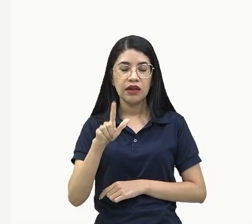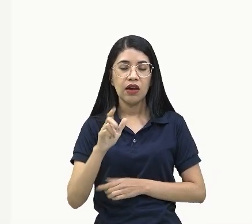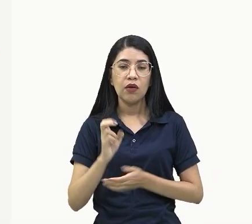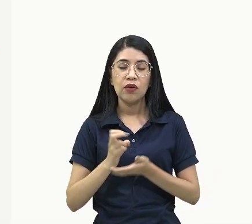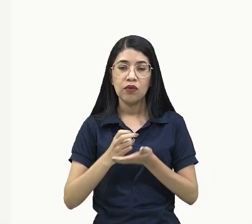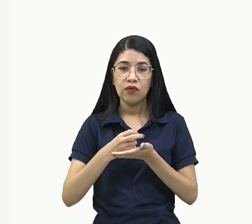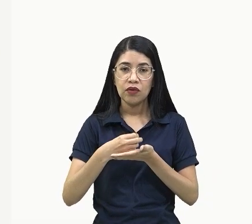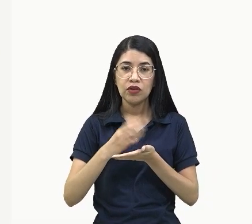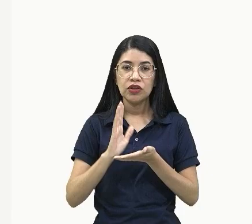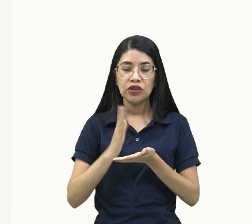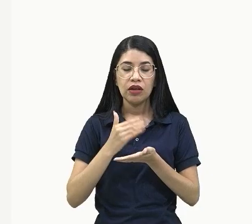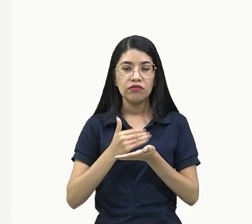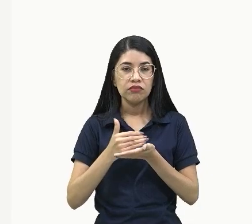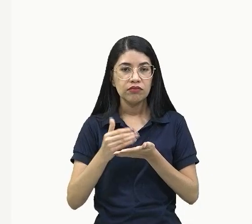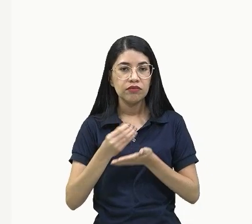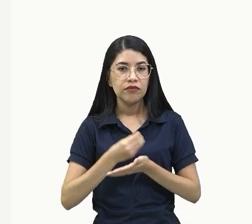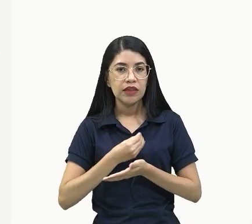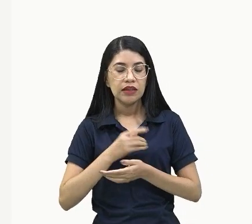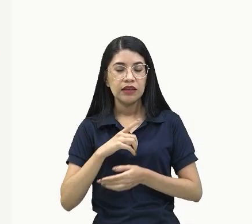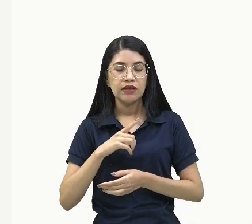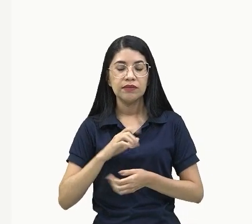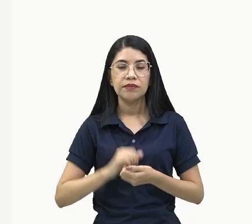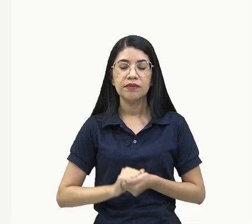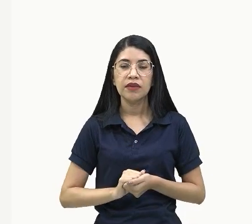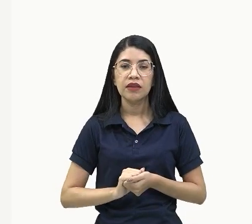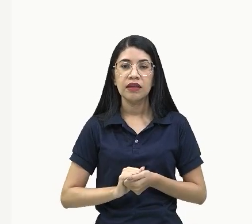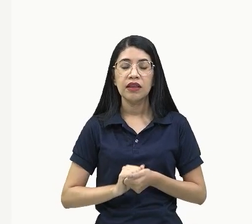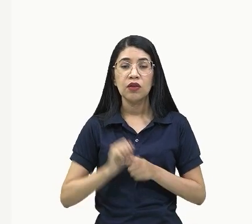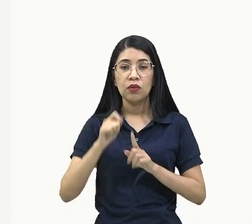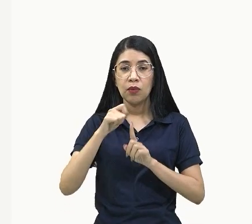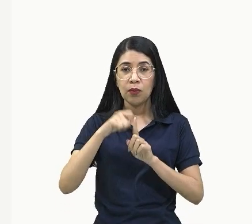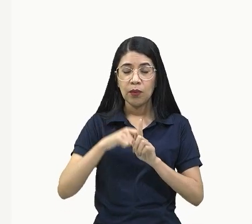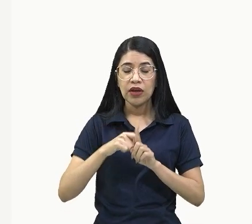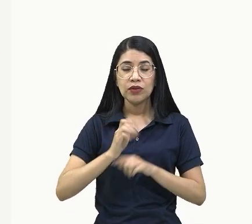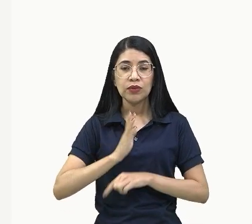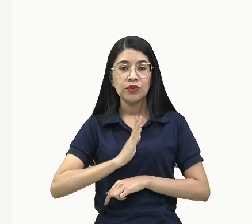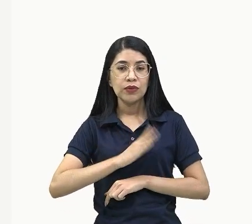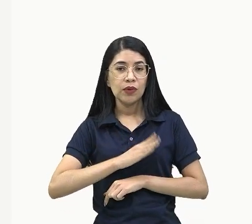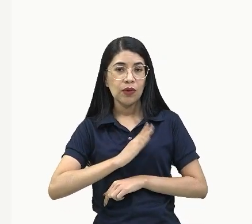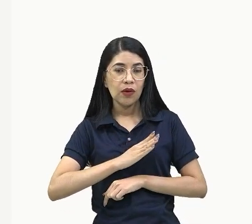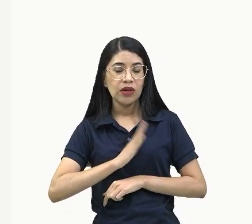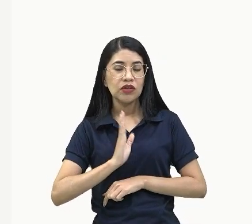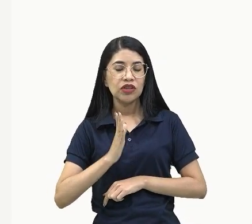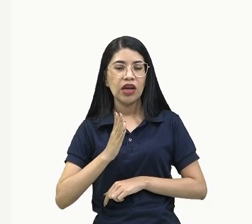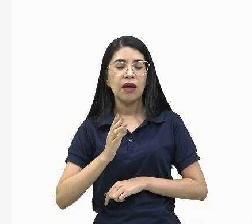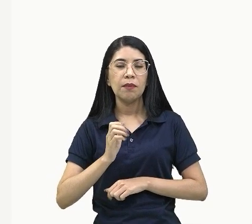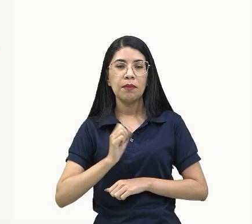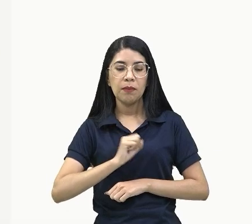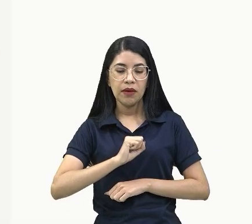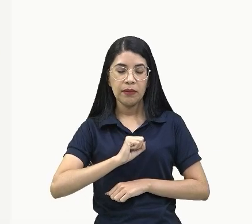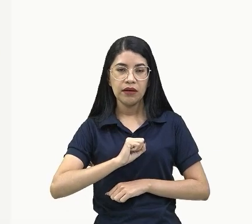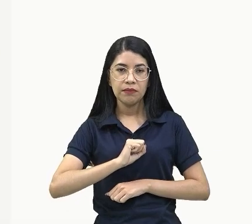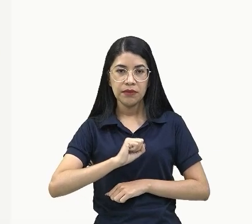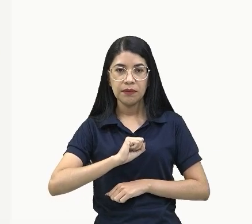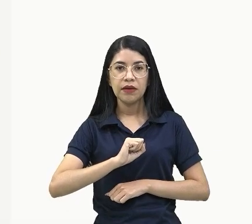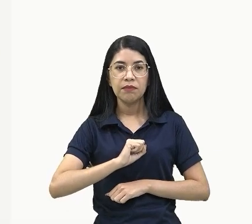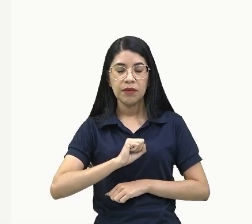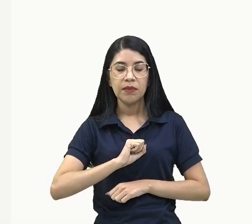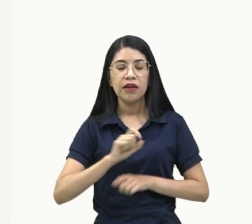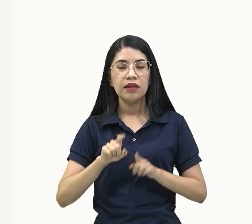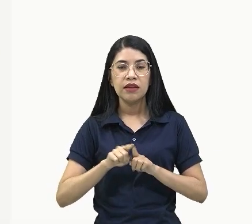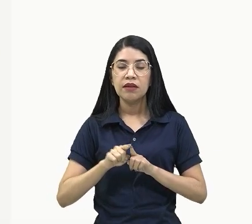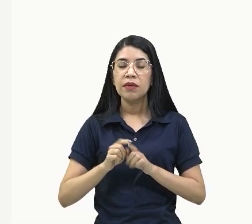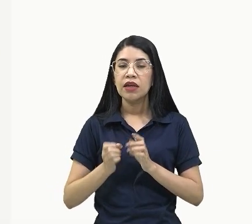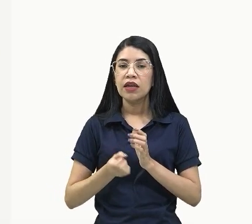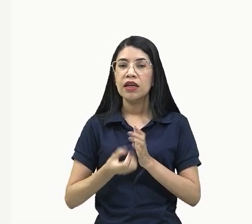primeiro mês, o que vai acontecer? O coração desse embrião, ele vai começar a bater, vai começar também a surgir o que a